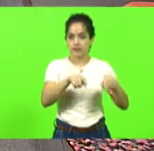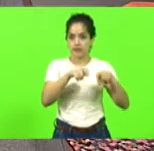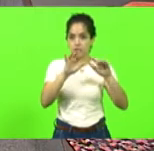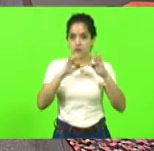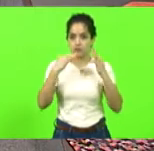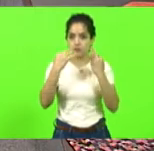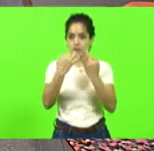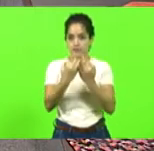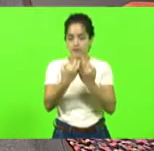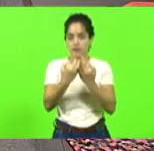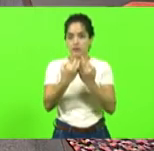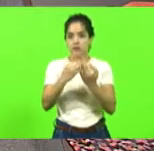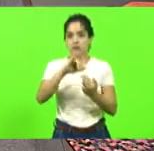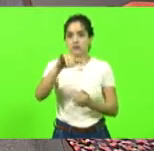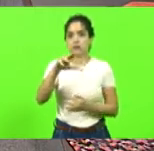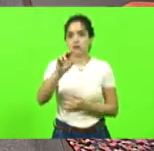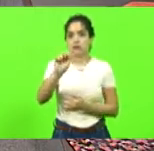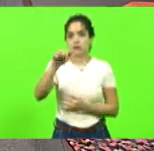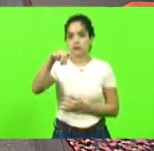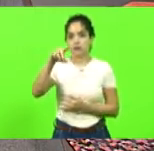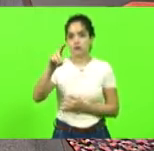FETRAF, Jandir José Selsler.